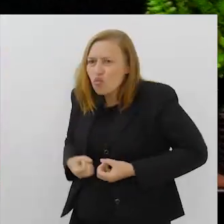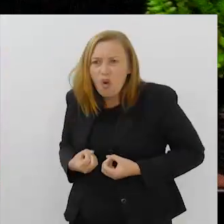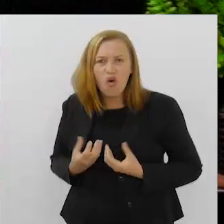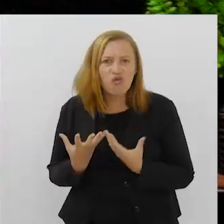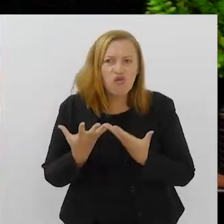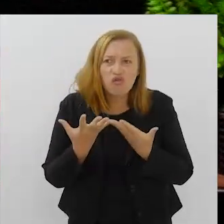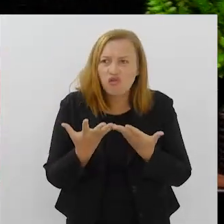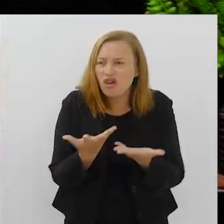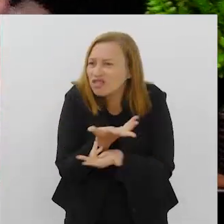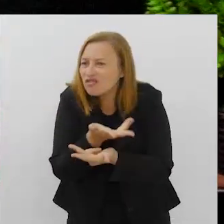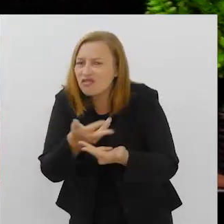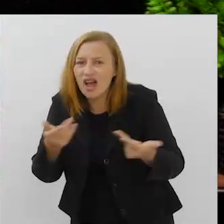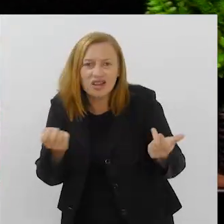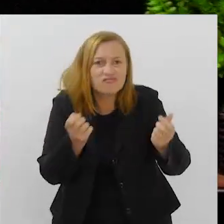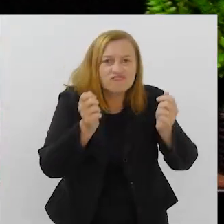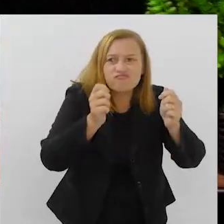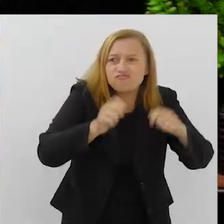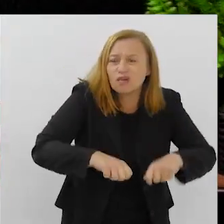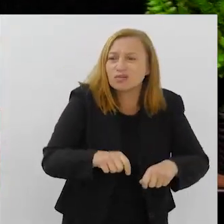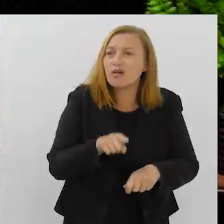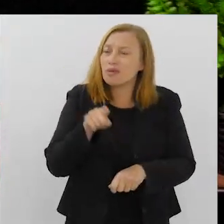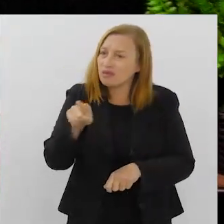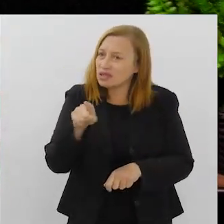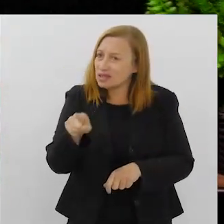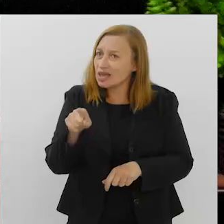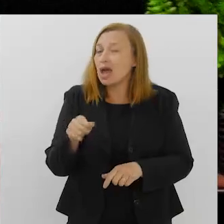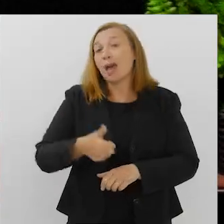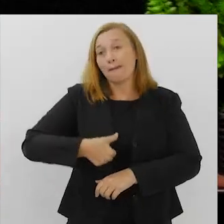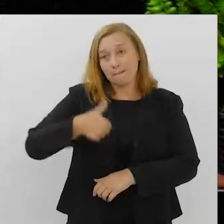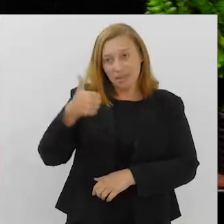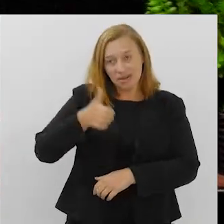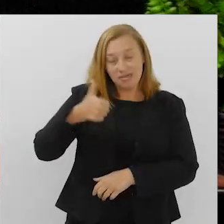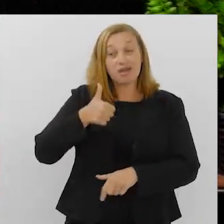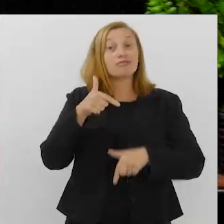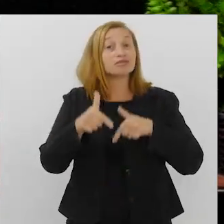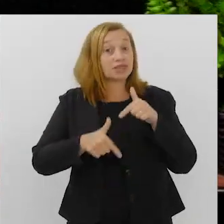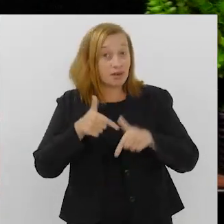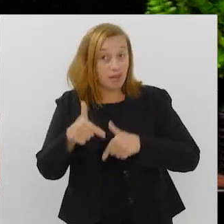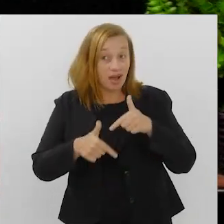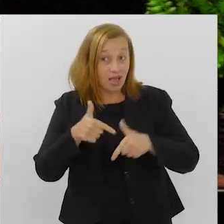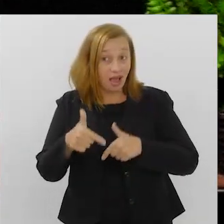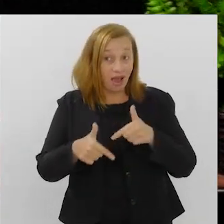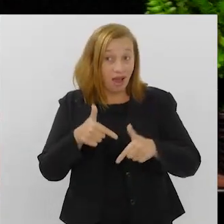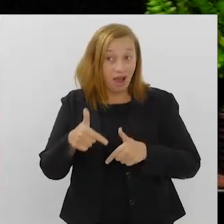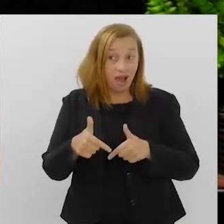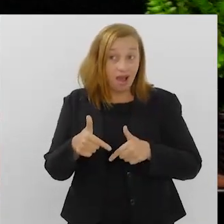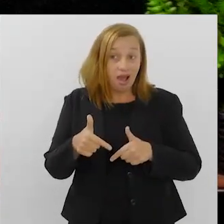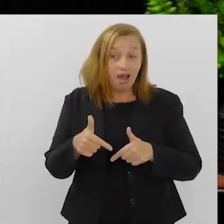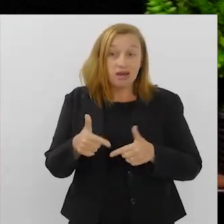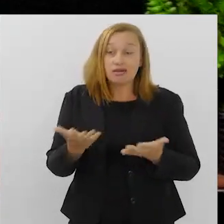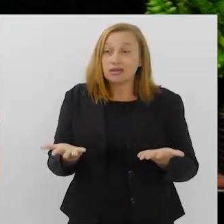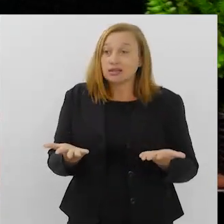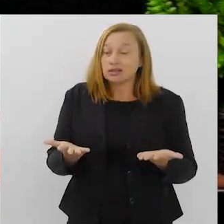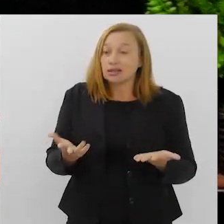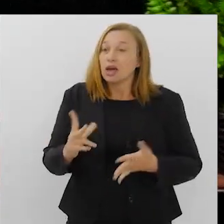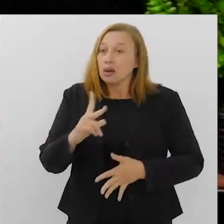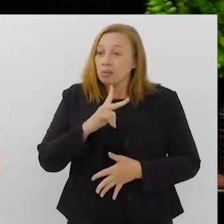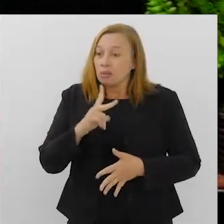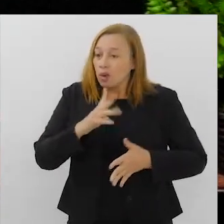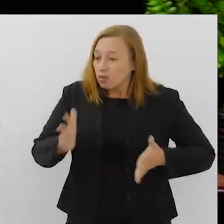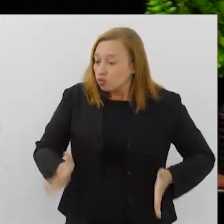uma oferta, existe tantas possibilidades para você. Então, primeiro, trabalhar com